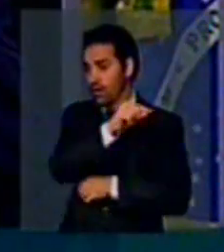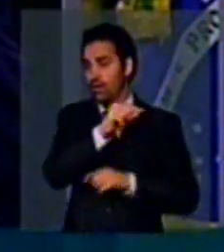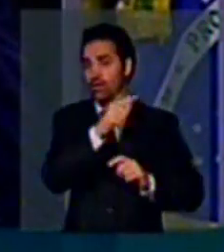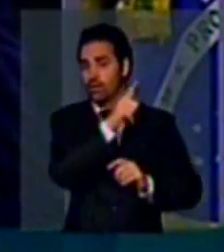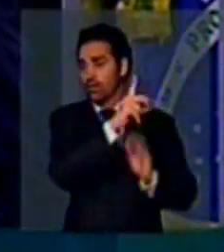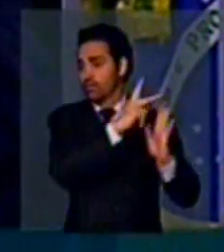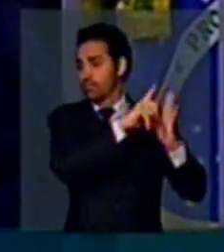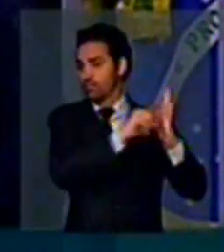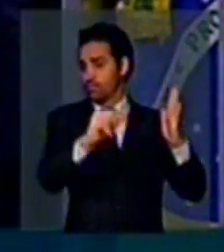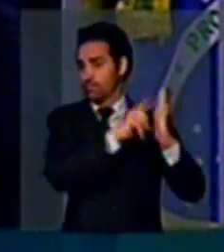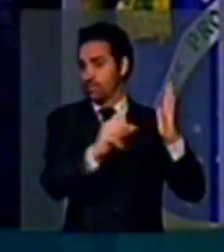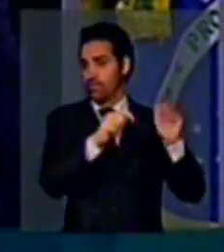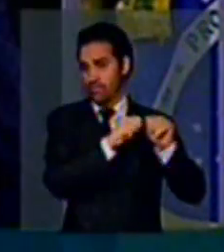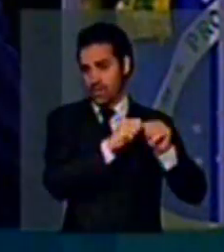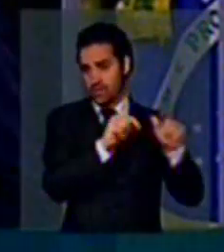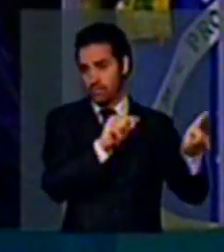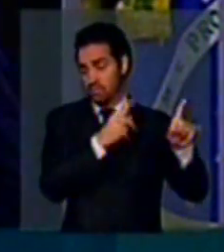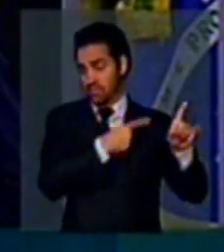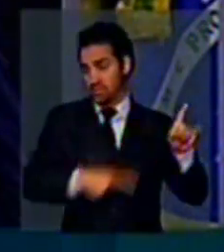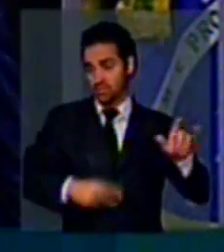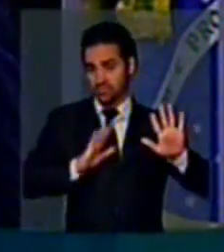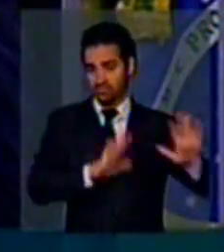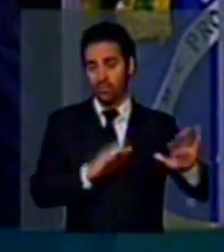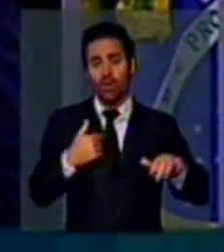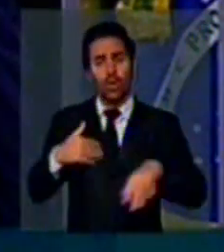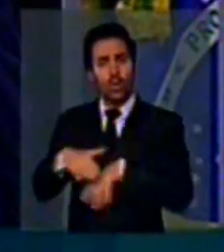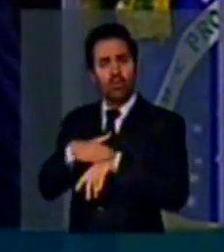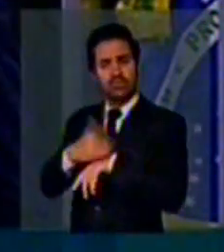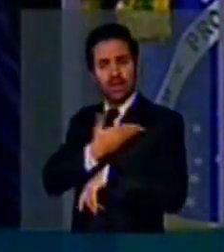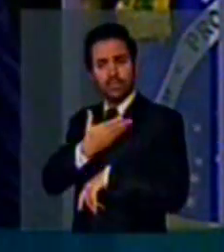Mas, senhor presidente, eu conversei com meu amigo Major Olímpio agora há pouco.